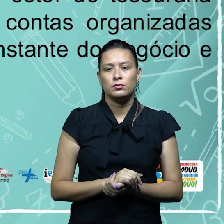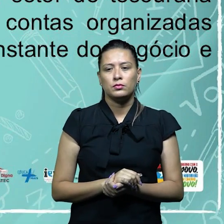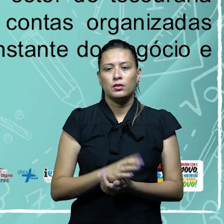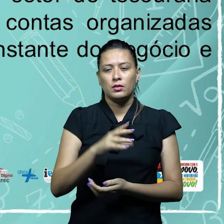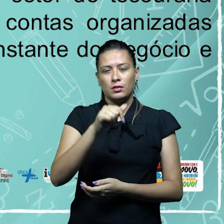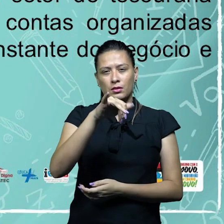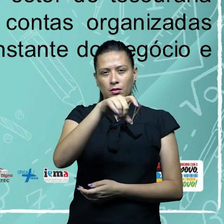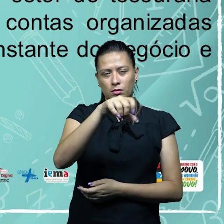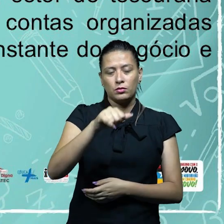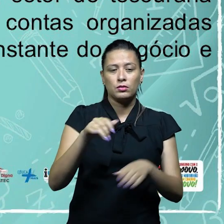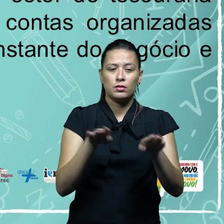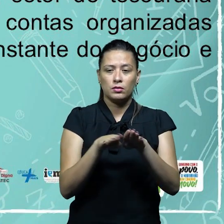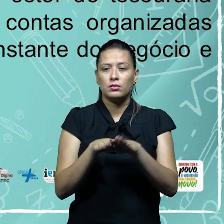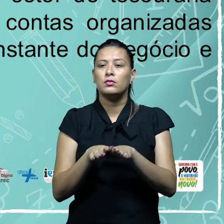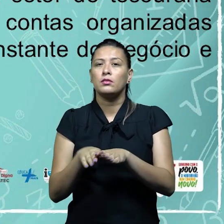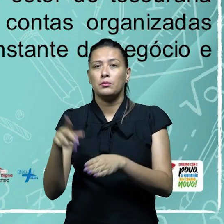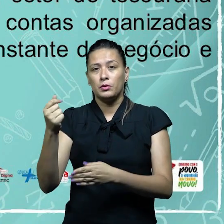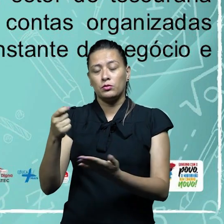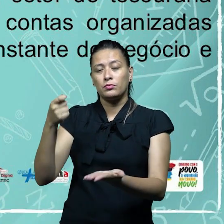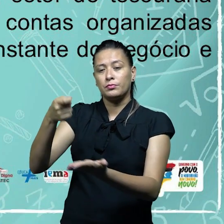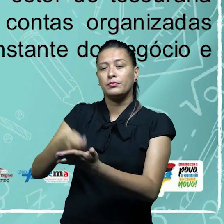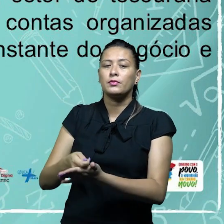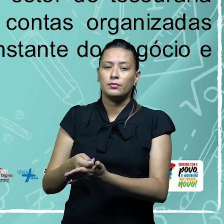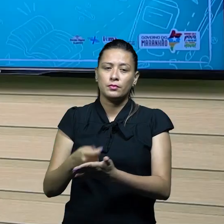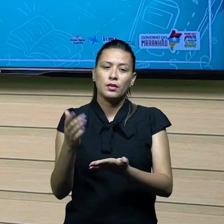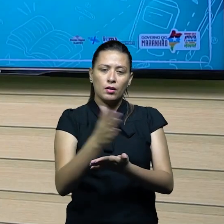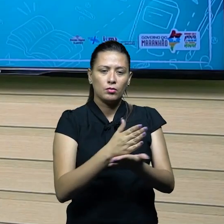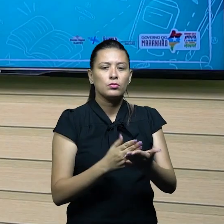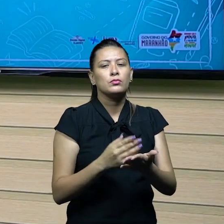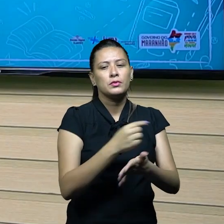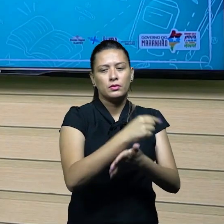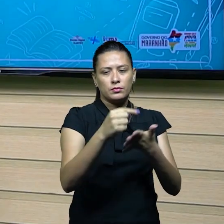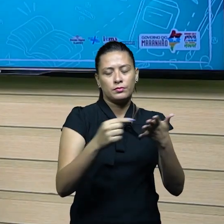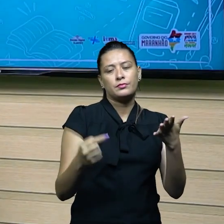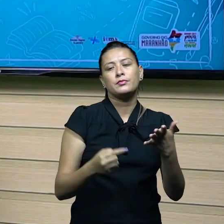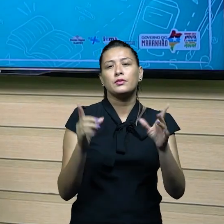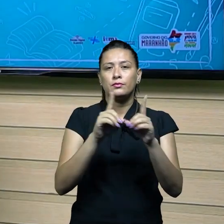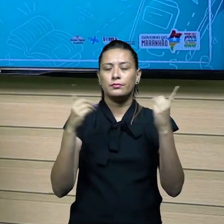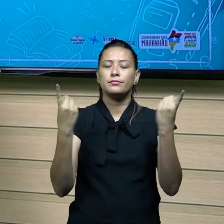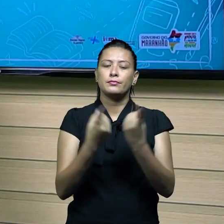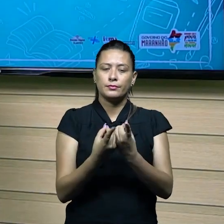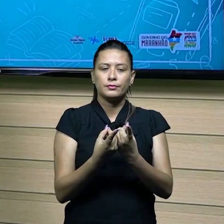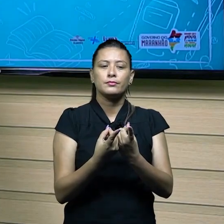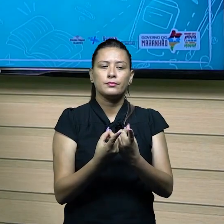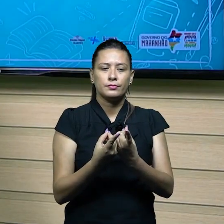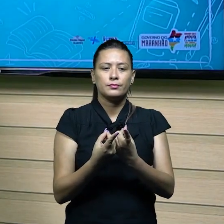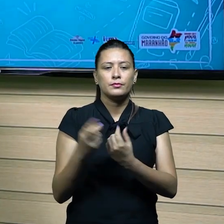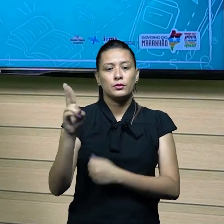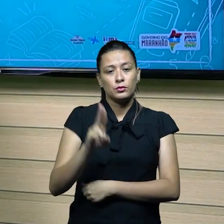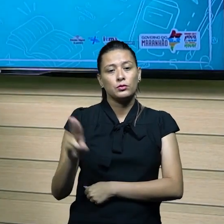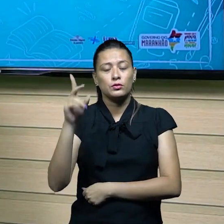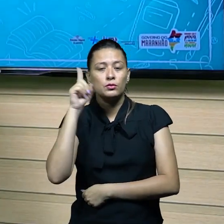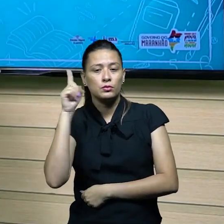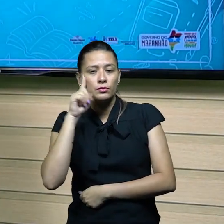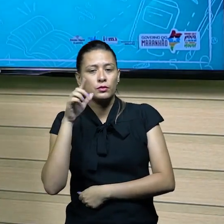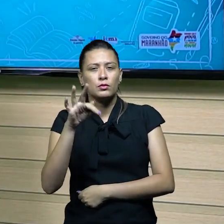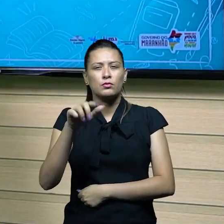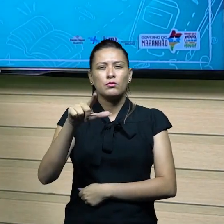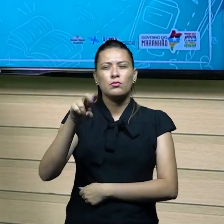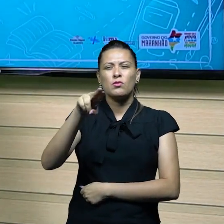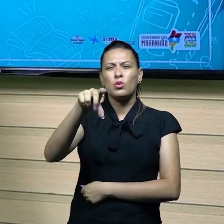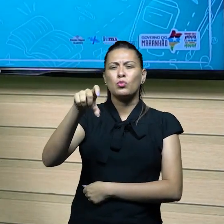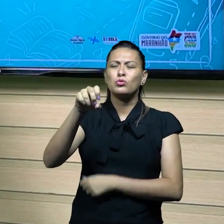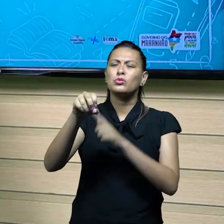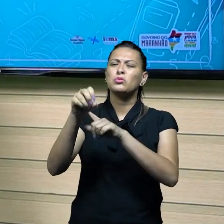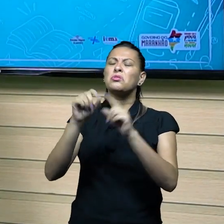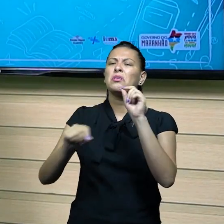alguns das ferramentas em que o setor de tesouraria utiliza no dia a dia. Fluxo de caixa é o quê? Aquele quanto entra e quanto sai do meu caixa. Eu vou fazer aquela